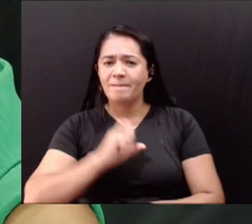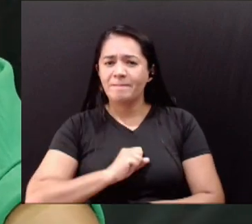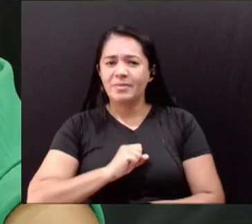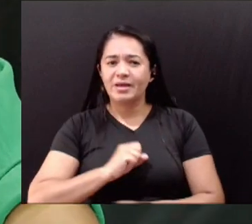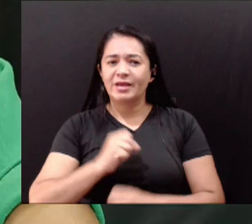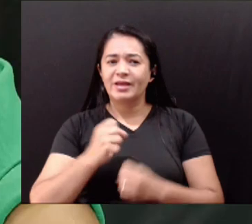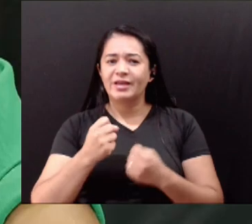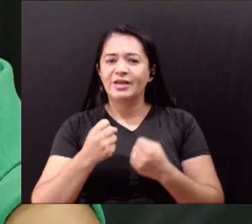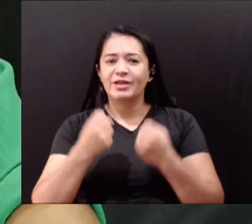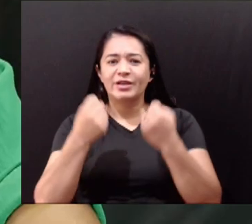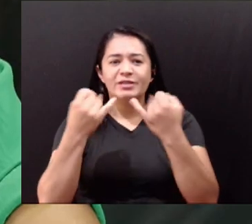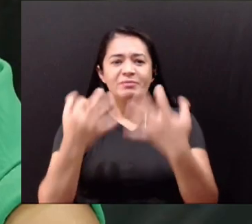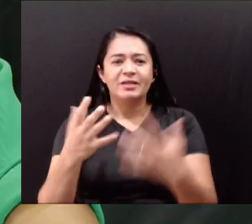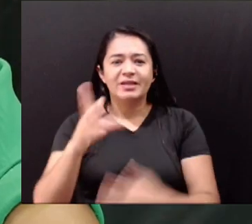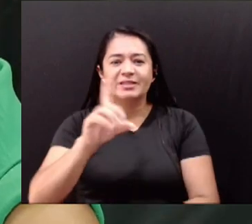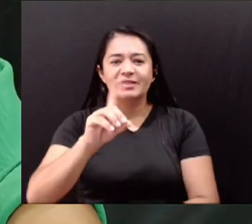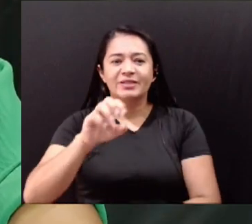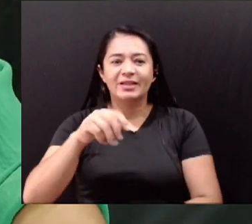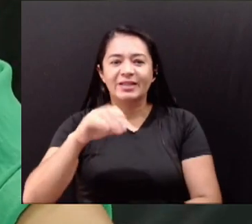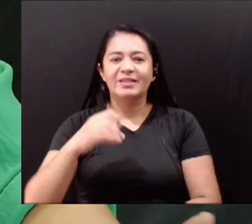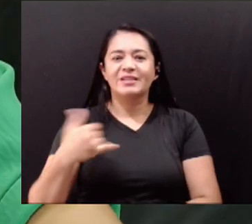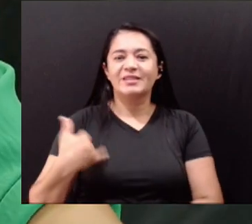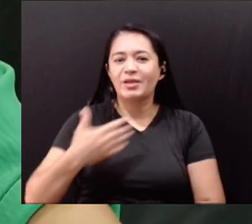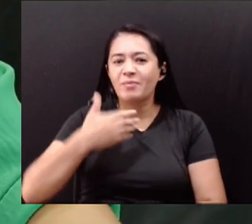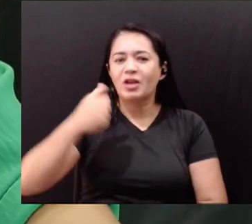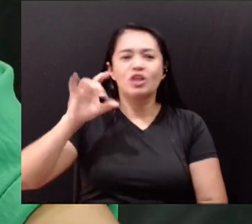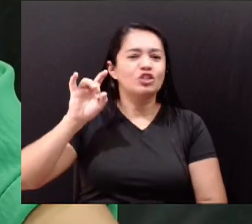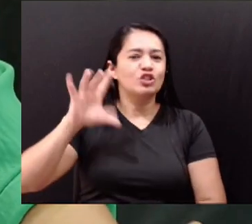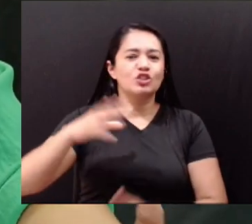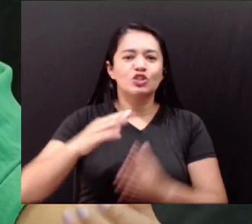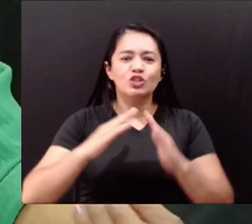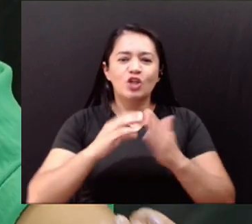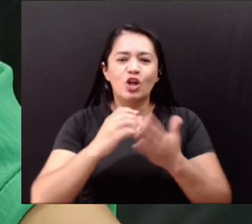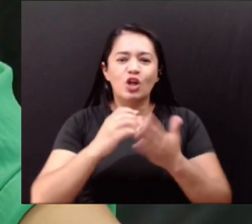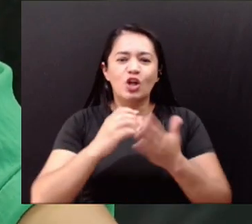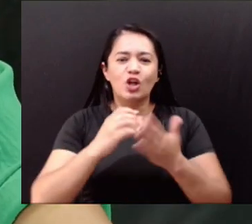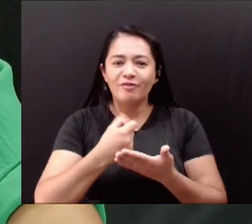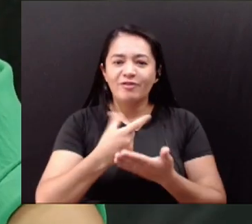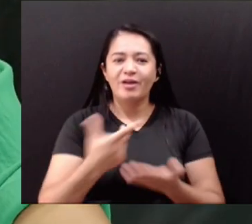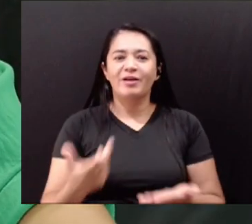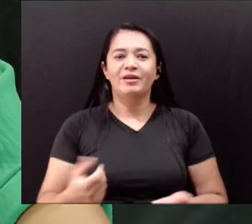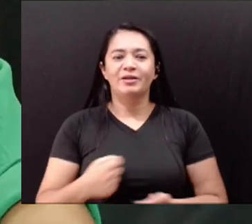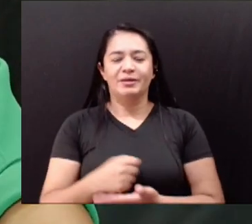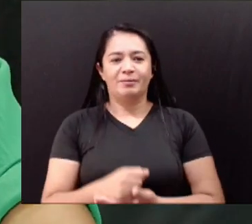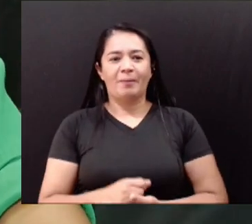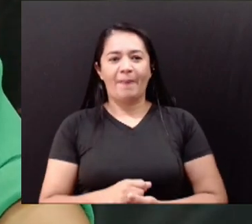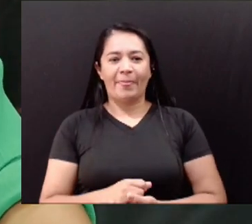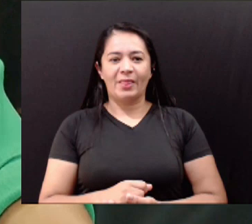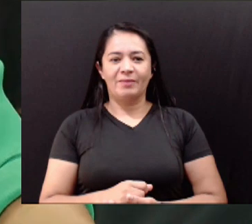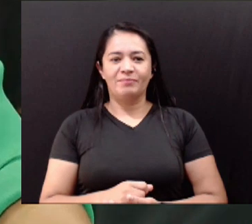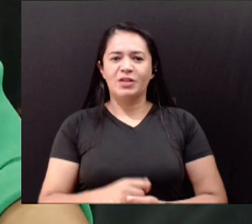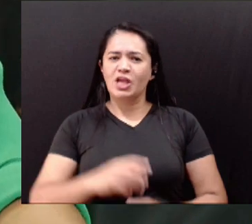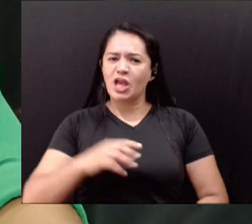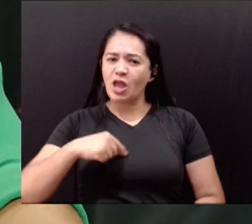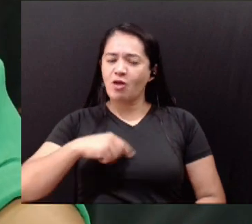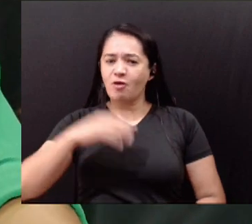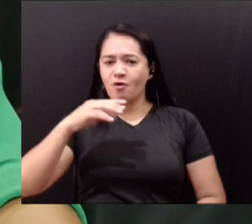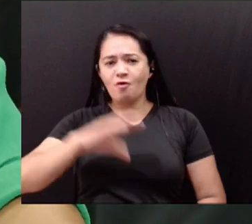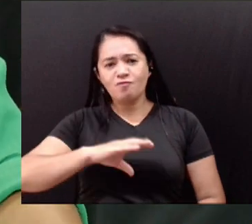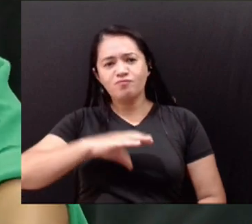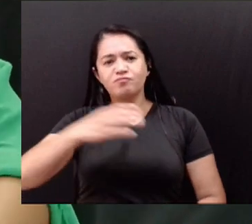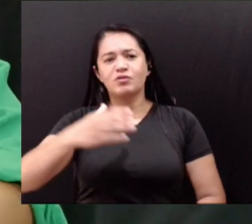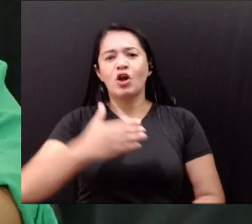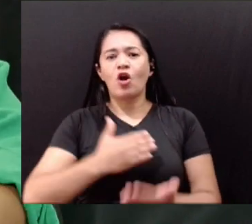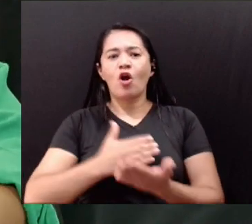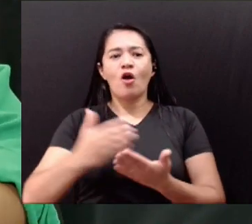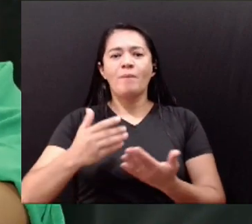na farmácia. Acompanhando outras pessoas na internet, criei coragem, comecei a fazer crossfit, adoro!